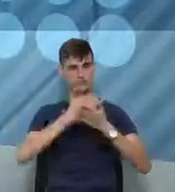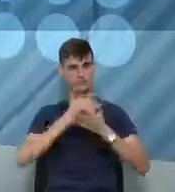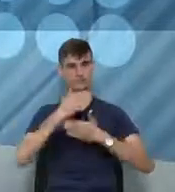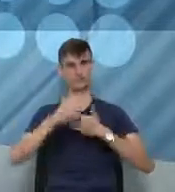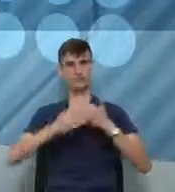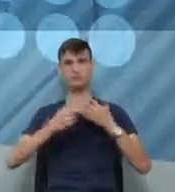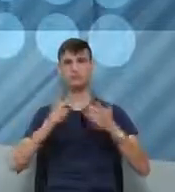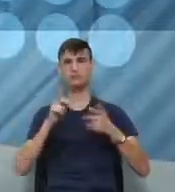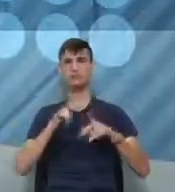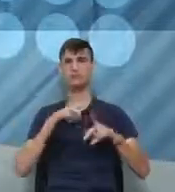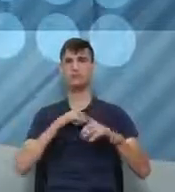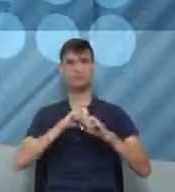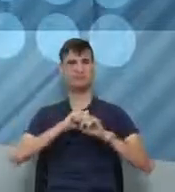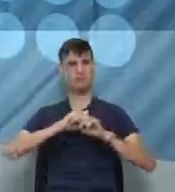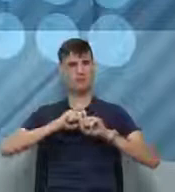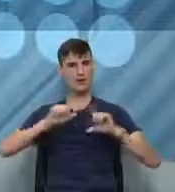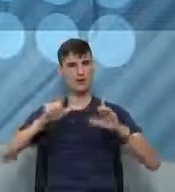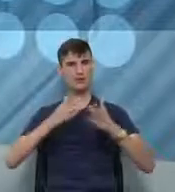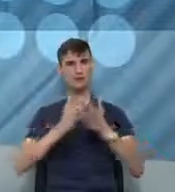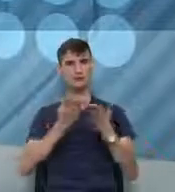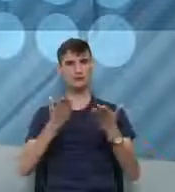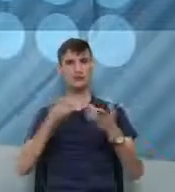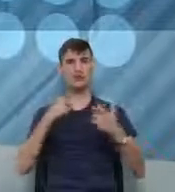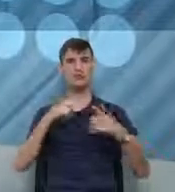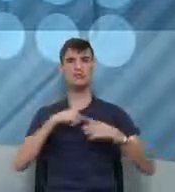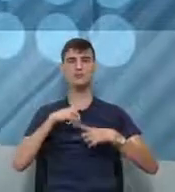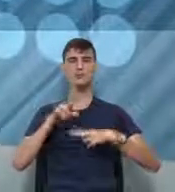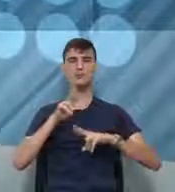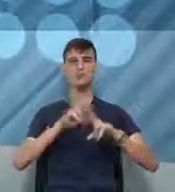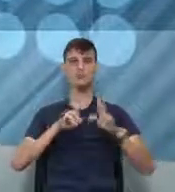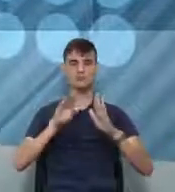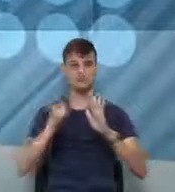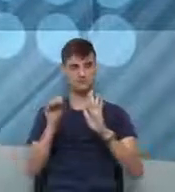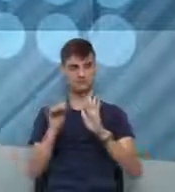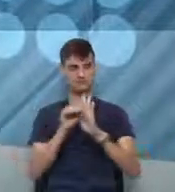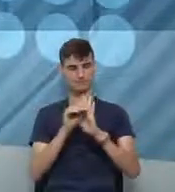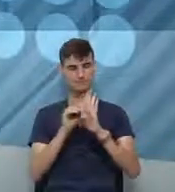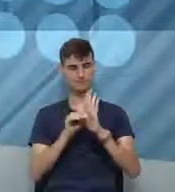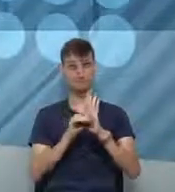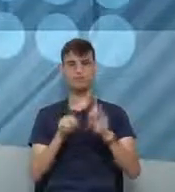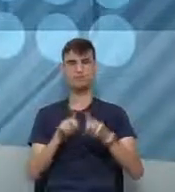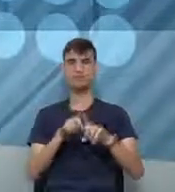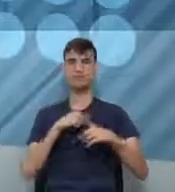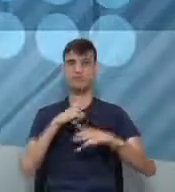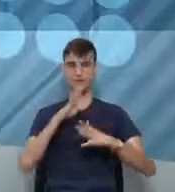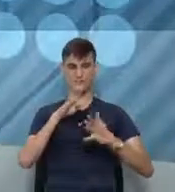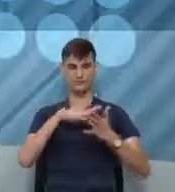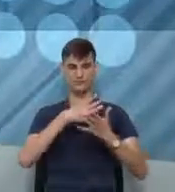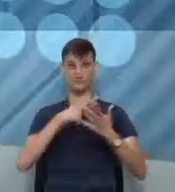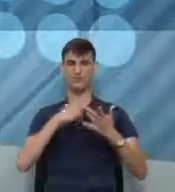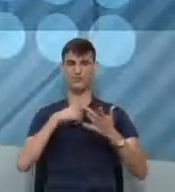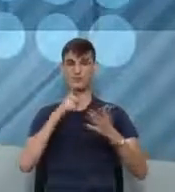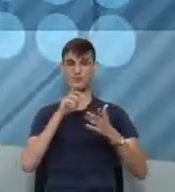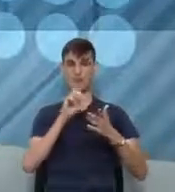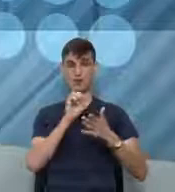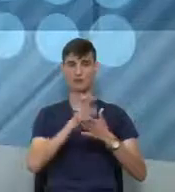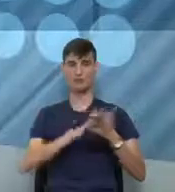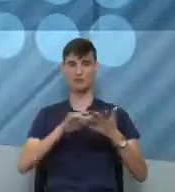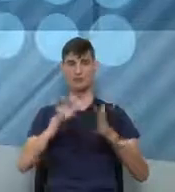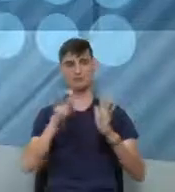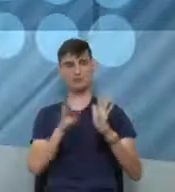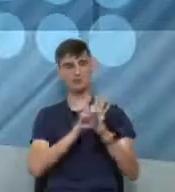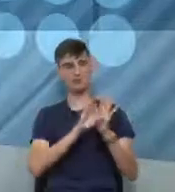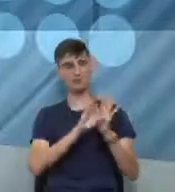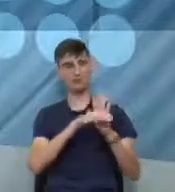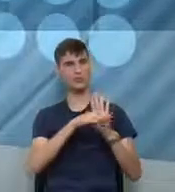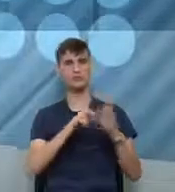que tenha ficado claro para você onde elas podem ser utilizadas e aplicadas. Temos lista de exercícios para que você possa aplicar esses